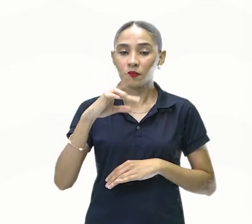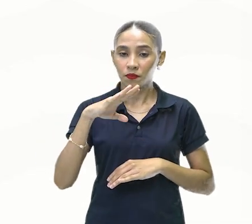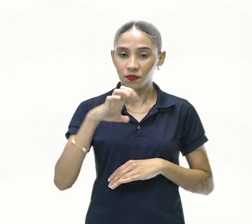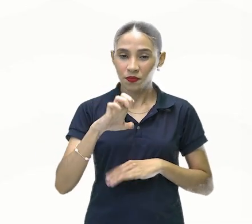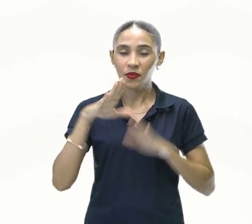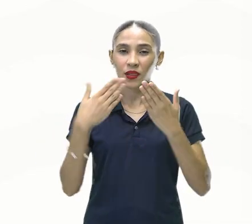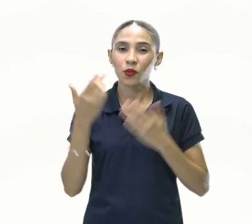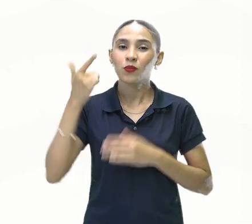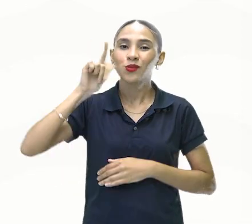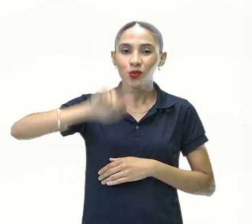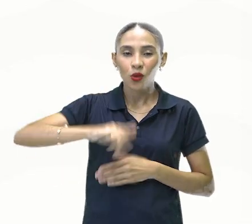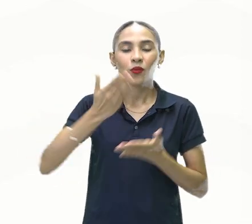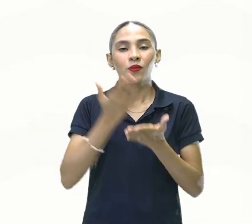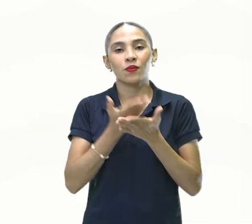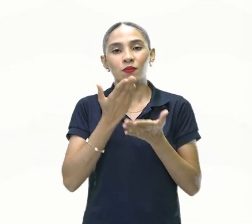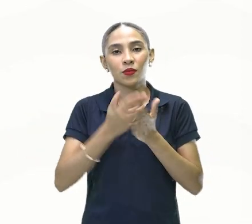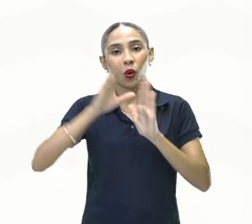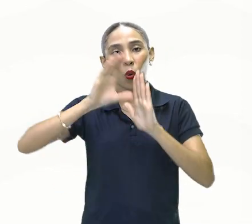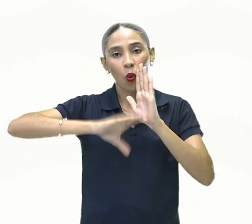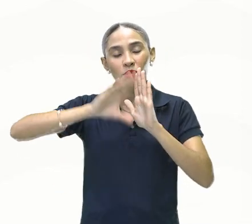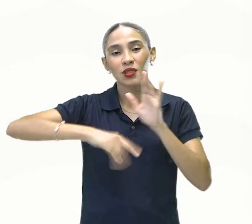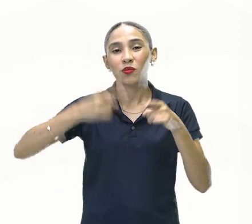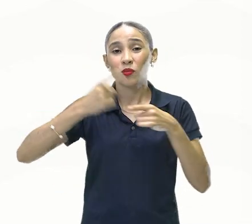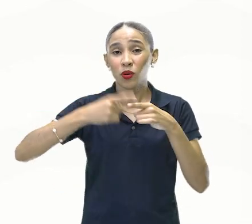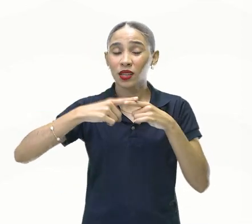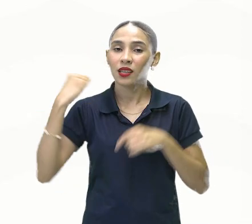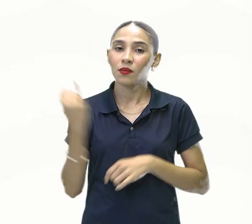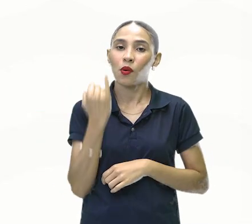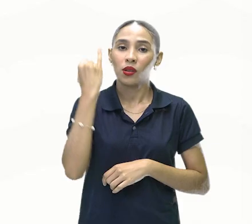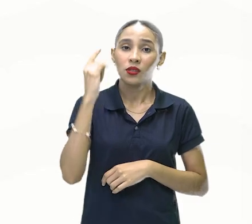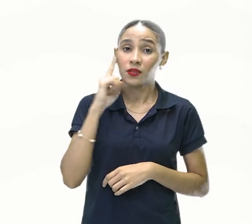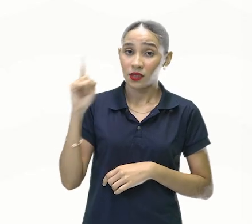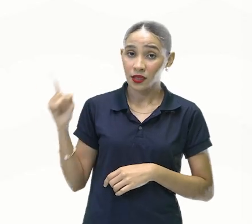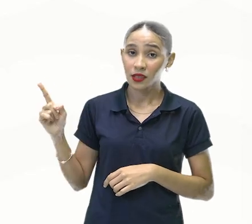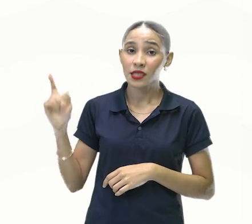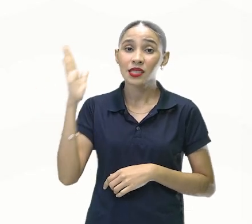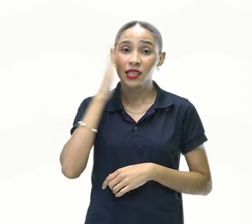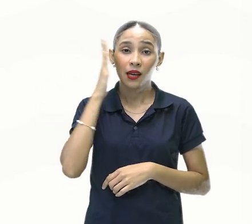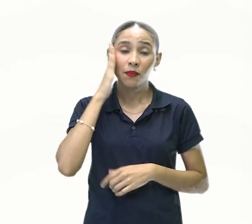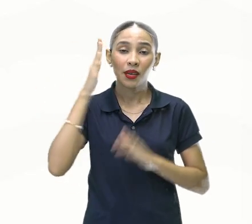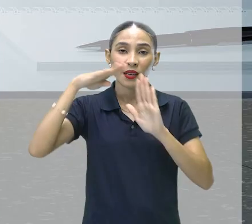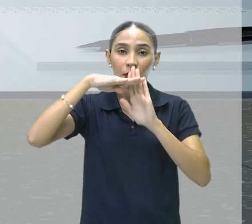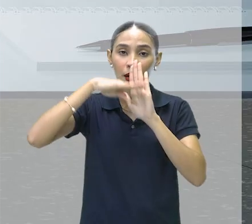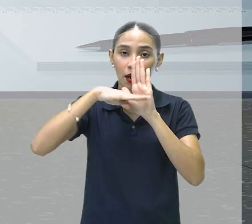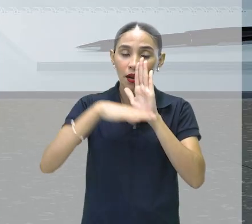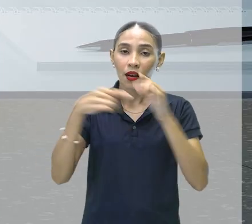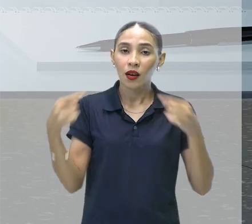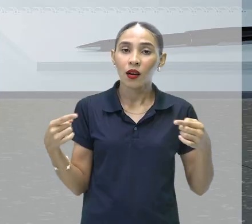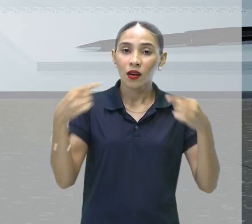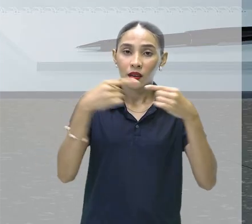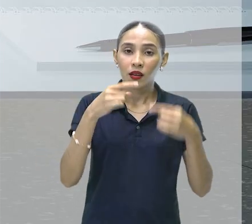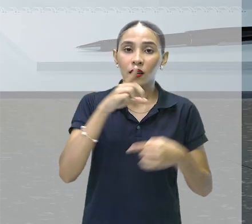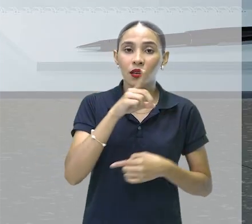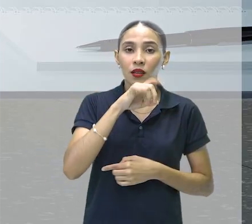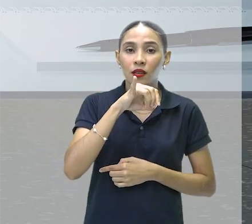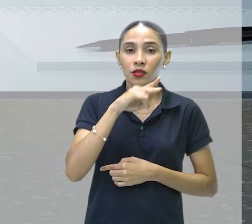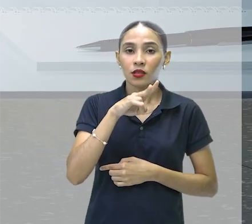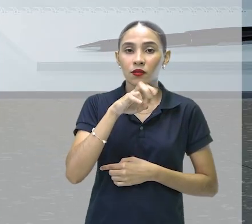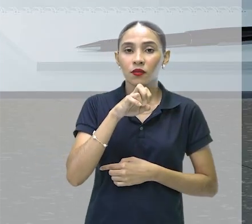olha, é importante, a gente está falando novamente isso para você, porque é muito importante saber classificar uma lente em